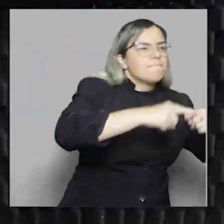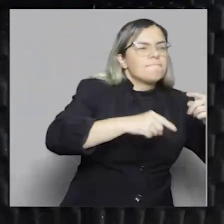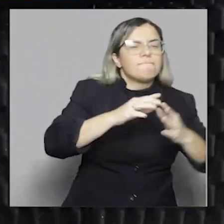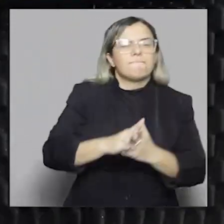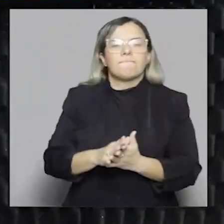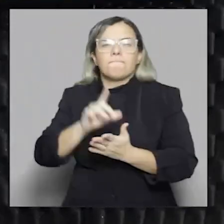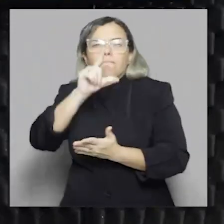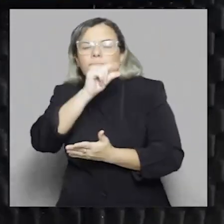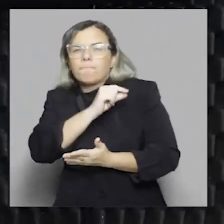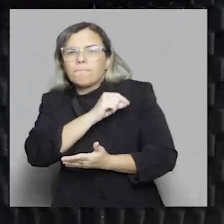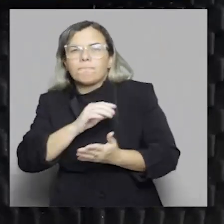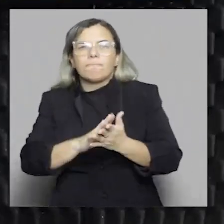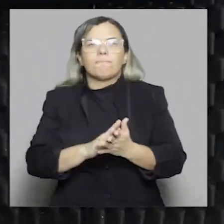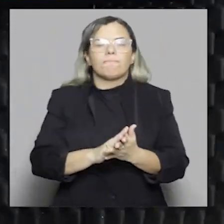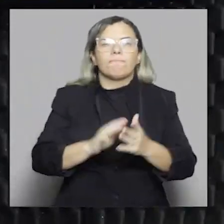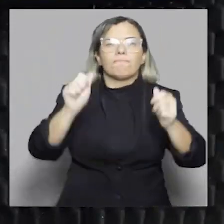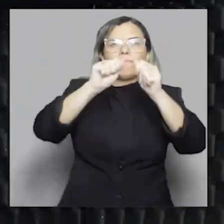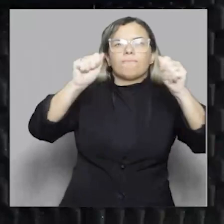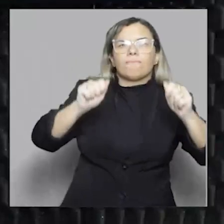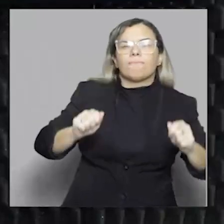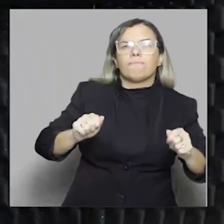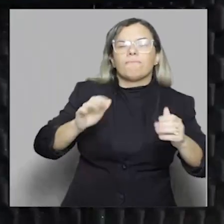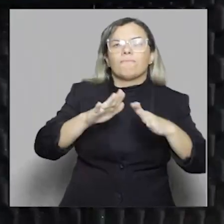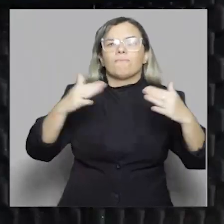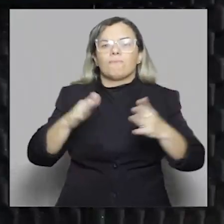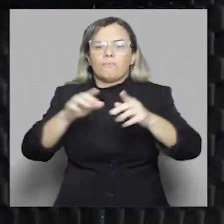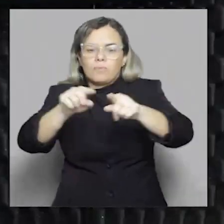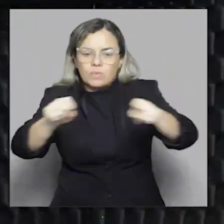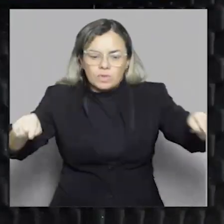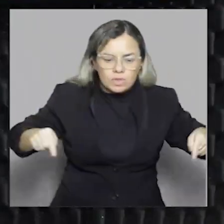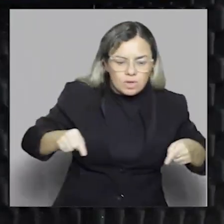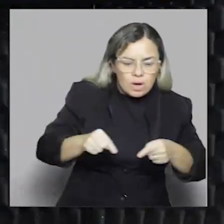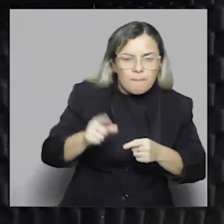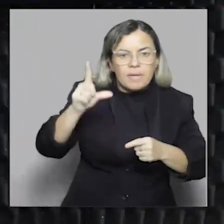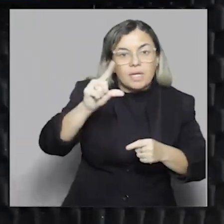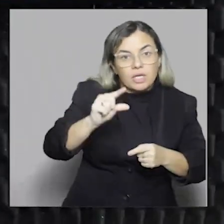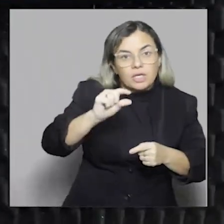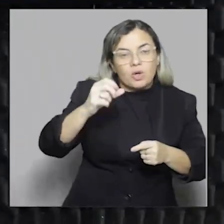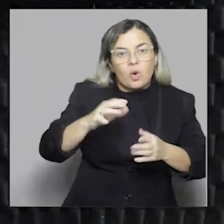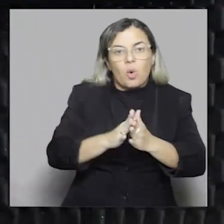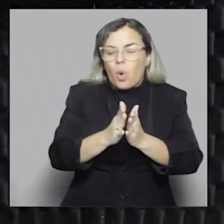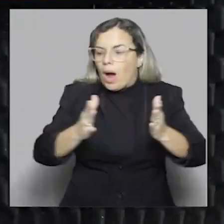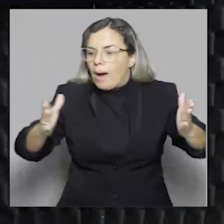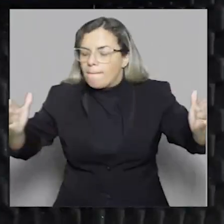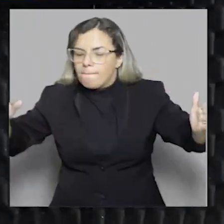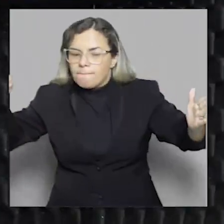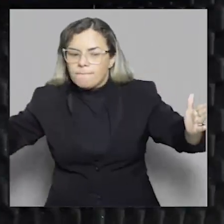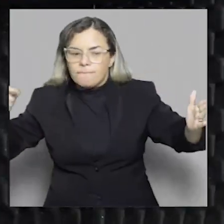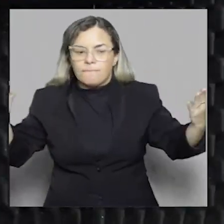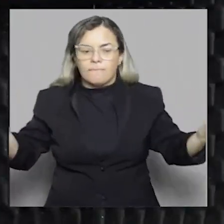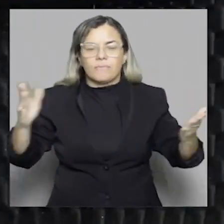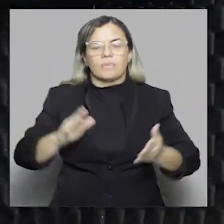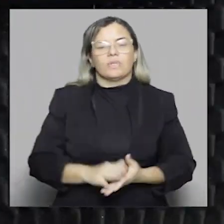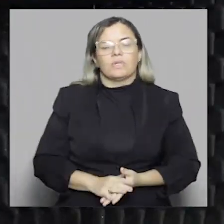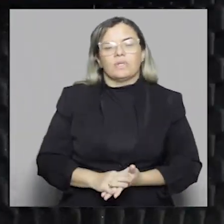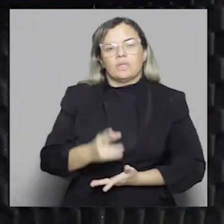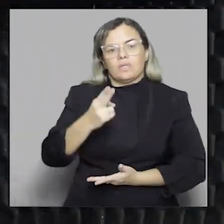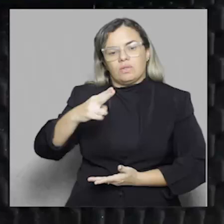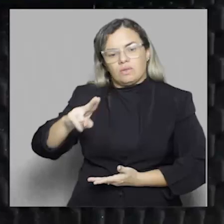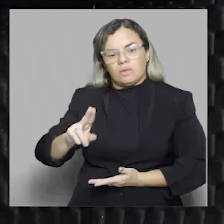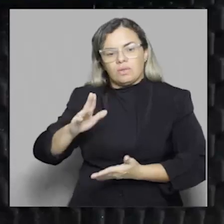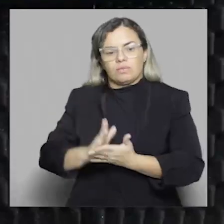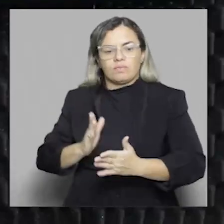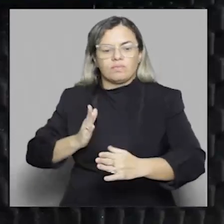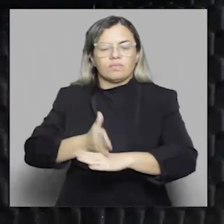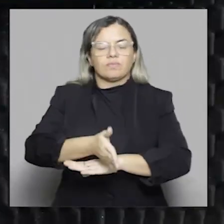em um espaço pequeno e fechado, ou um espaço grande e aberto. E aí ela já ganha um outro nome chamado de